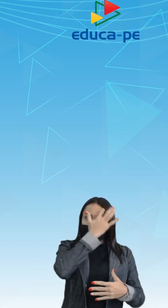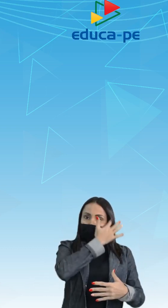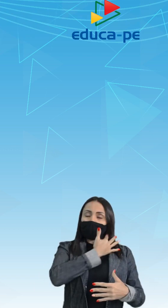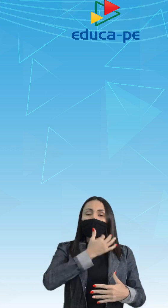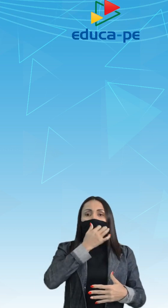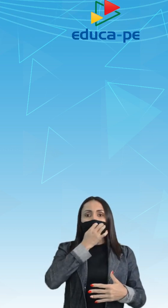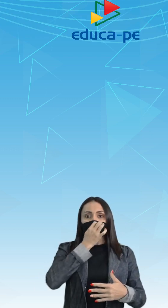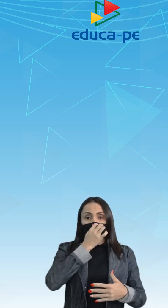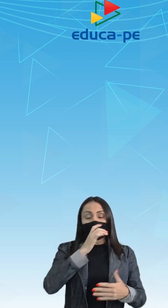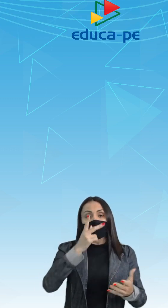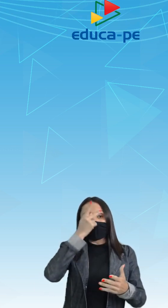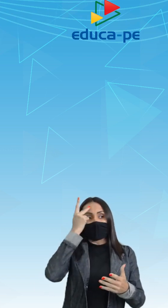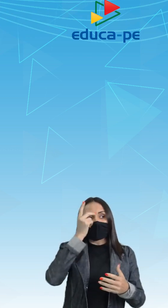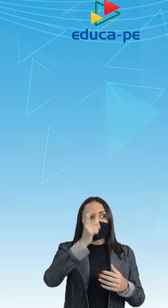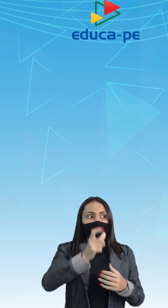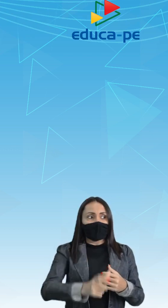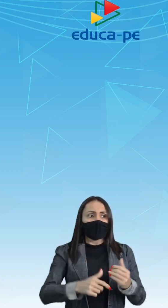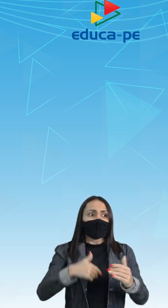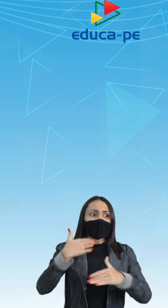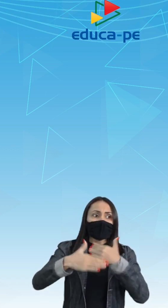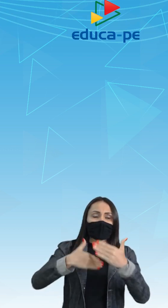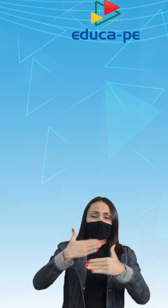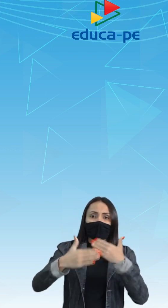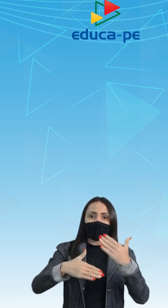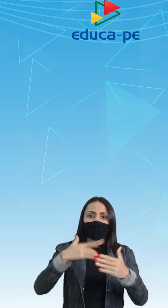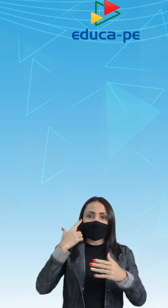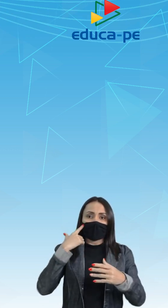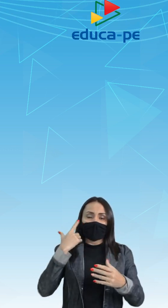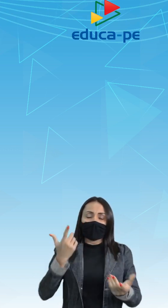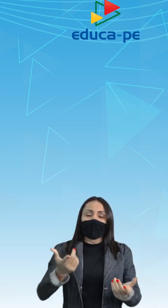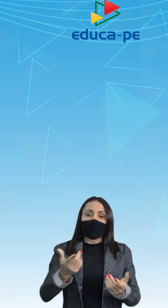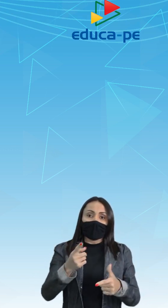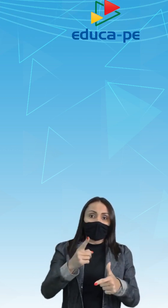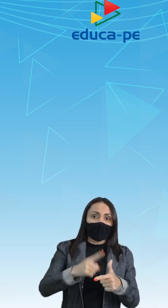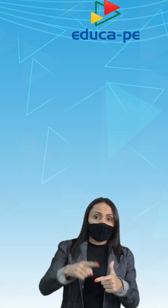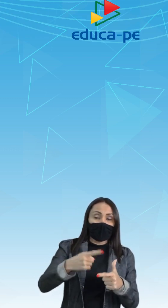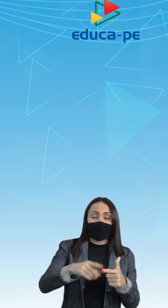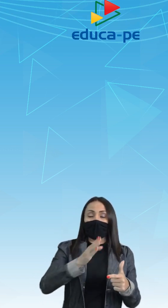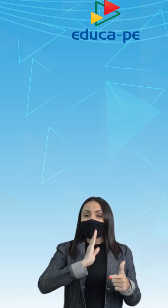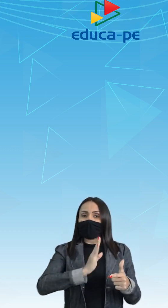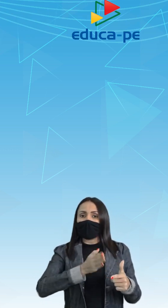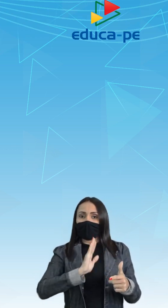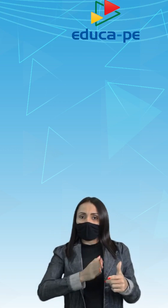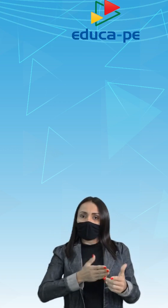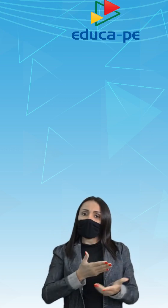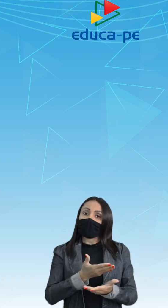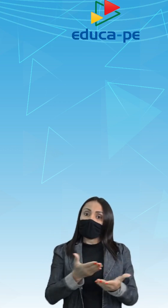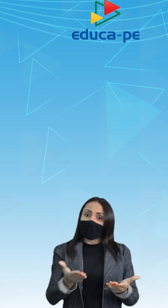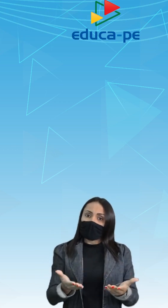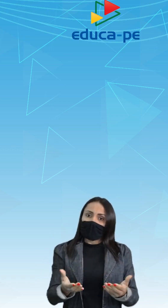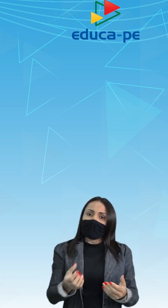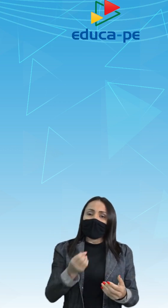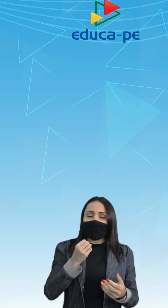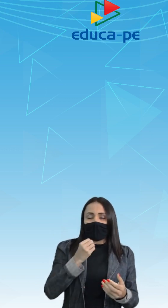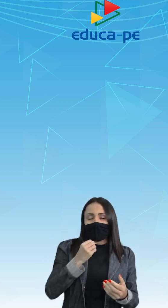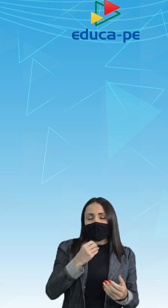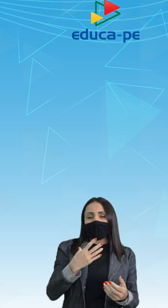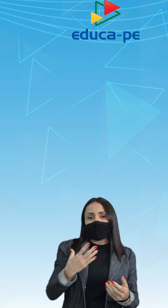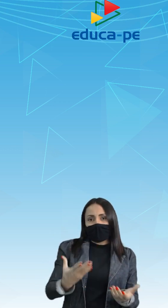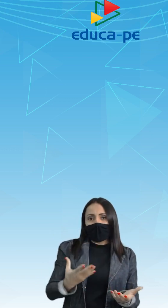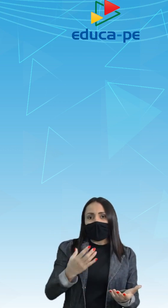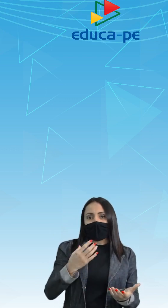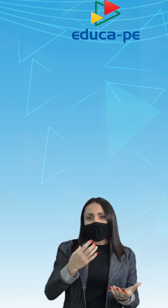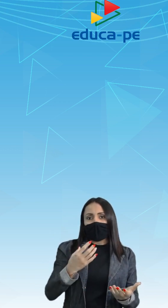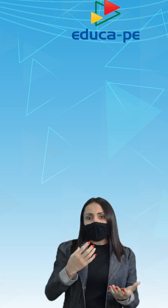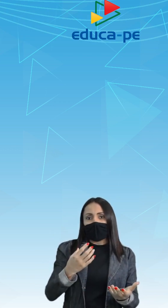caso das pessoas desenvolver uma hipertensão arterial, ela vai se tornar bem elevado.